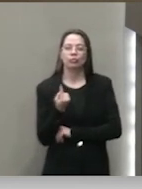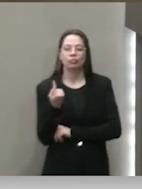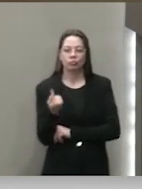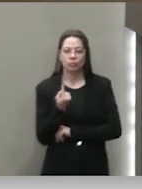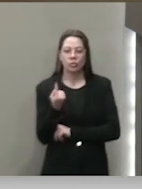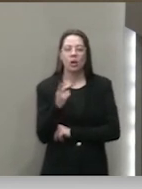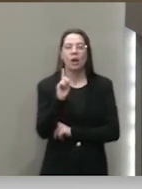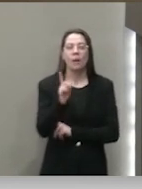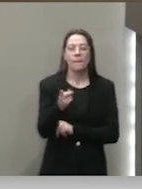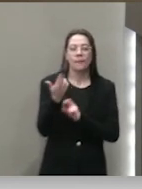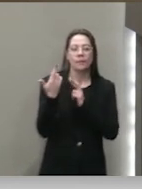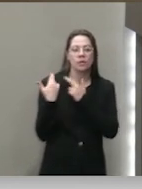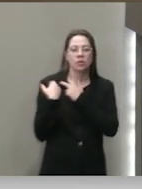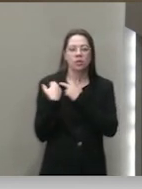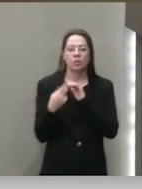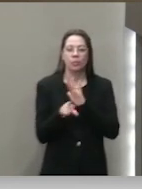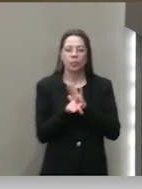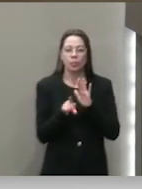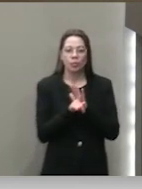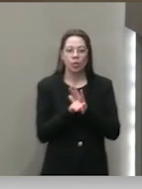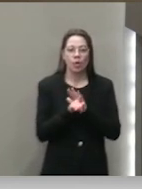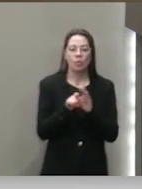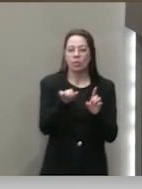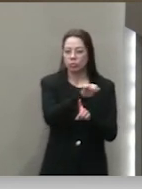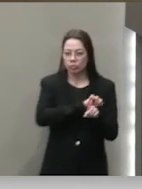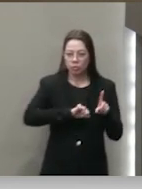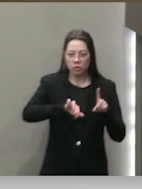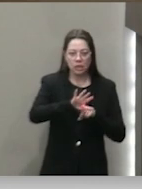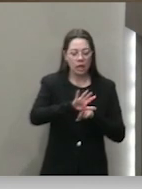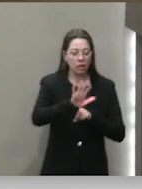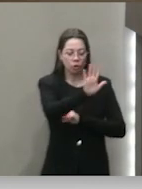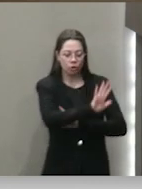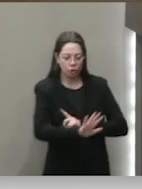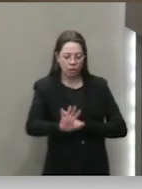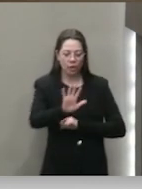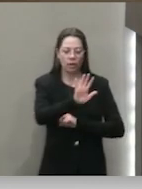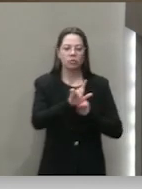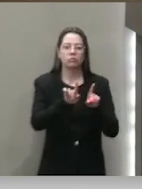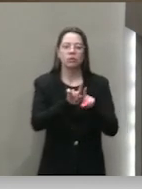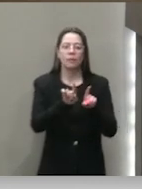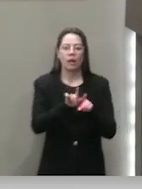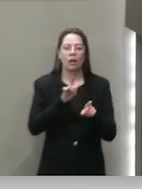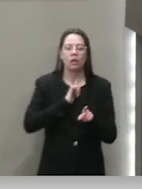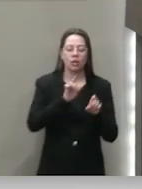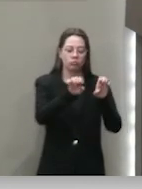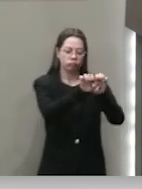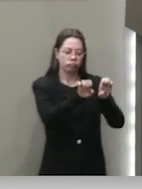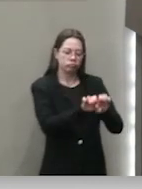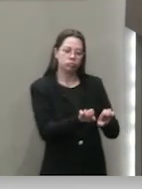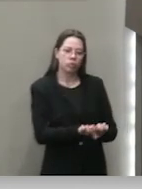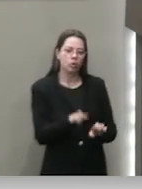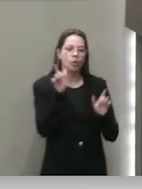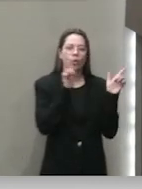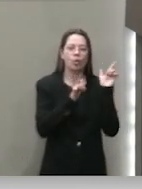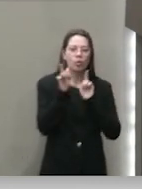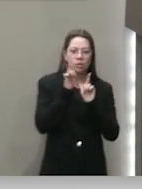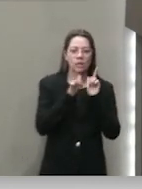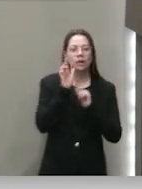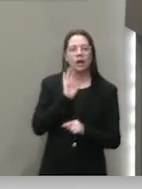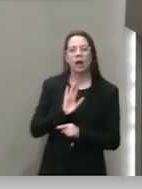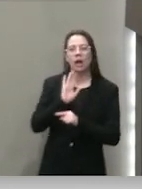uma responsabilidade da sociedade como um todo e, sobretudo, que se tenha estruturas que comportem essa